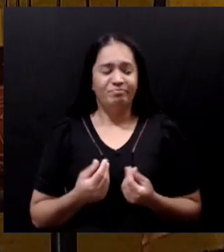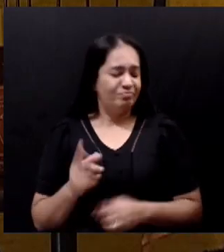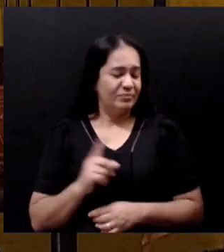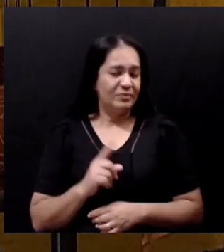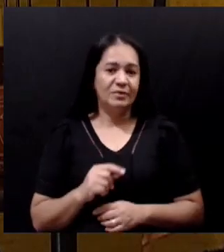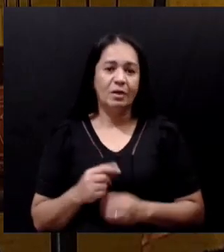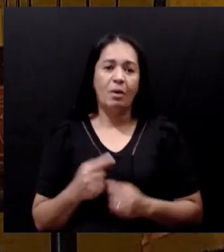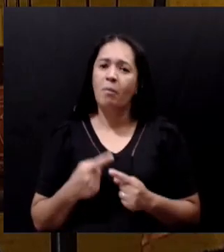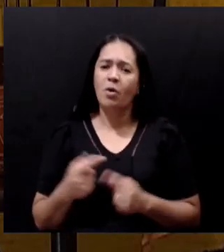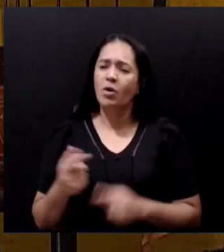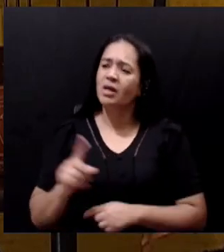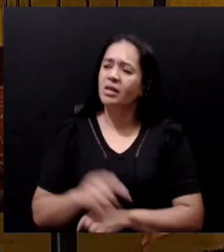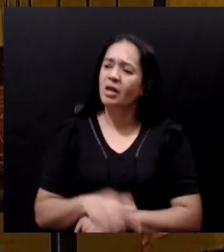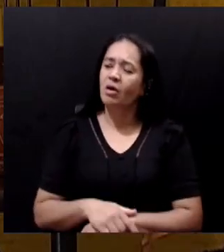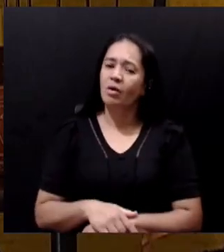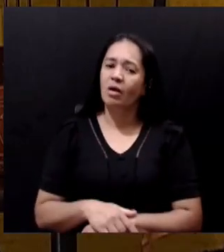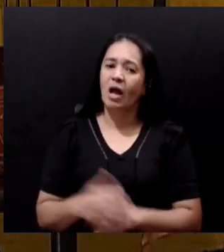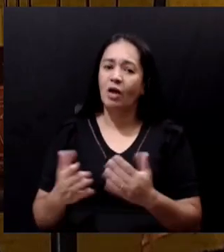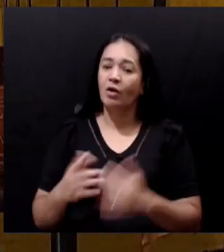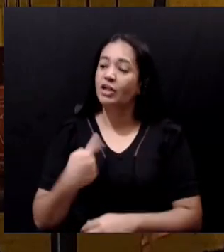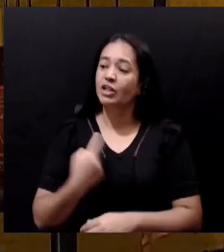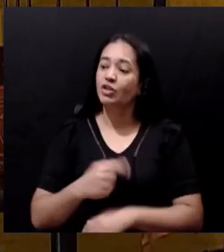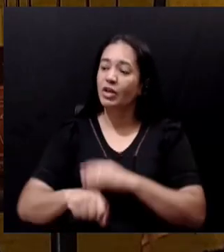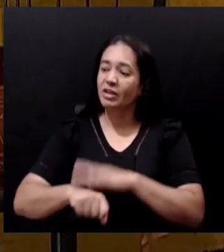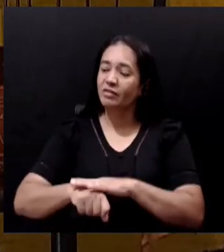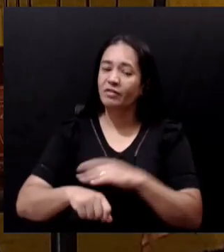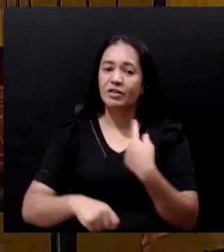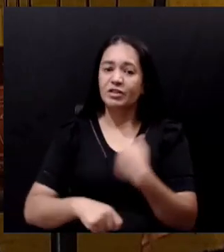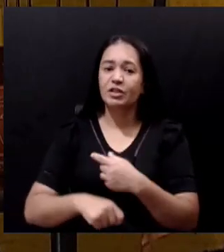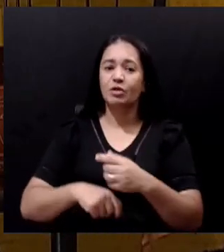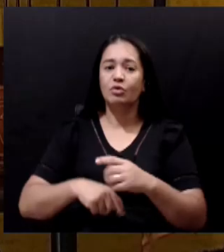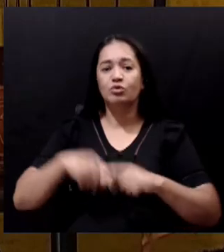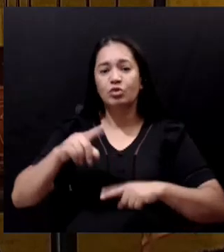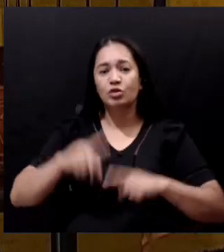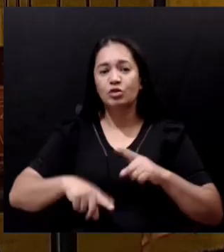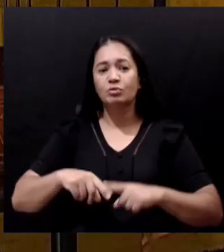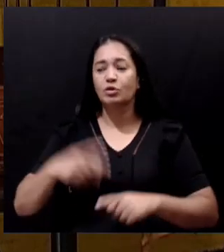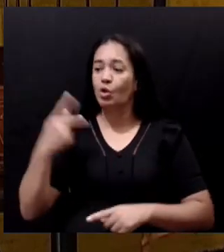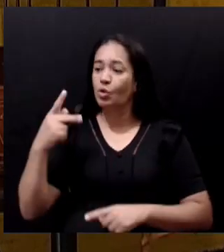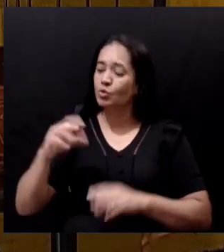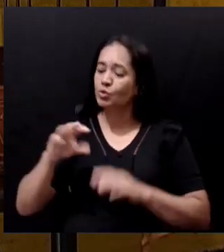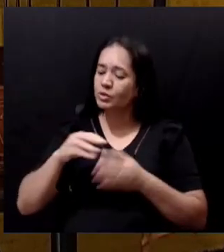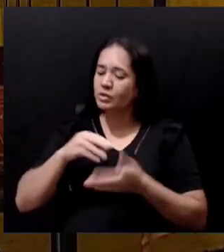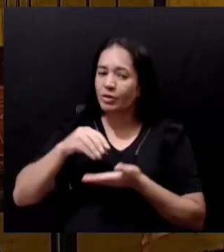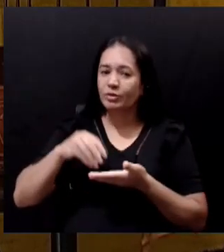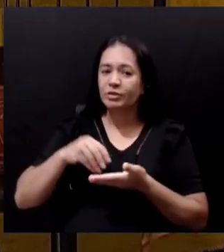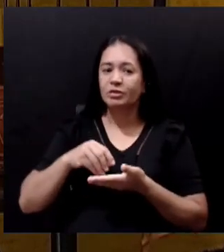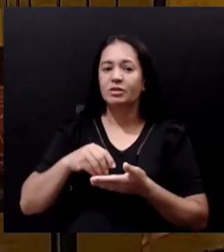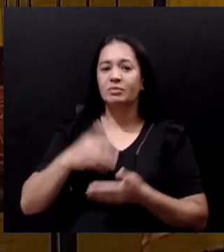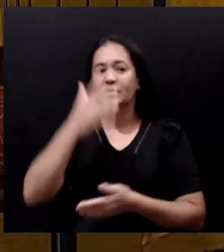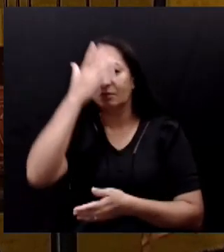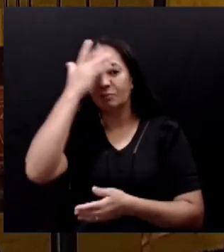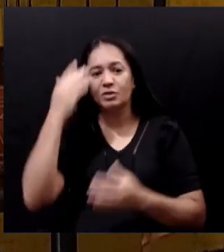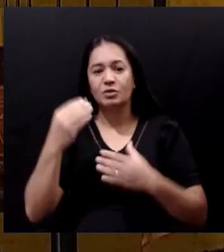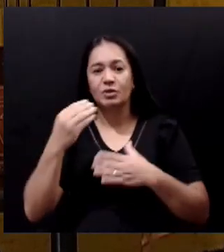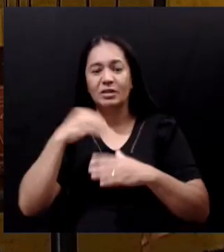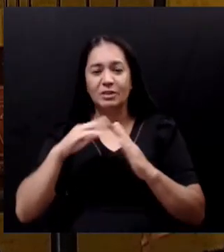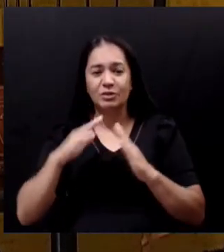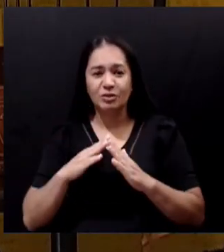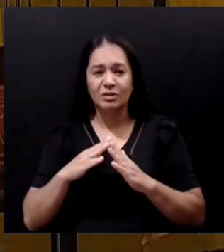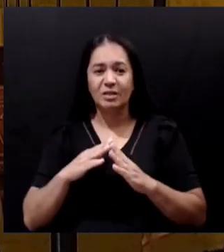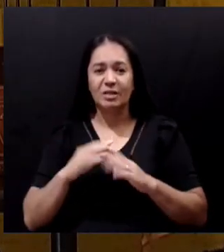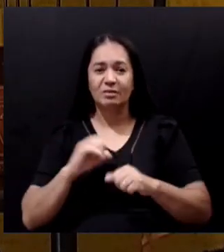Dessa vez, a gente que vai fazer o nosso recheio, seu tempero, o pessoal está dentro de casa, pandemia, assistindo